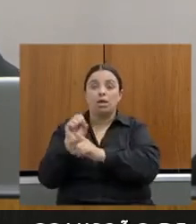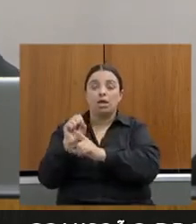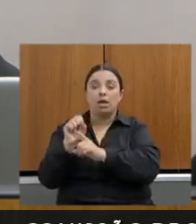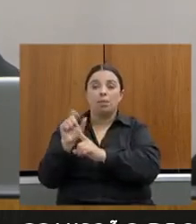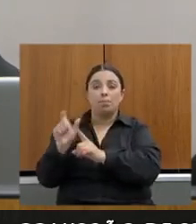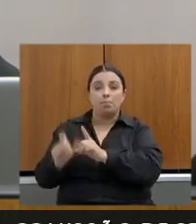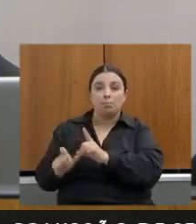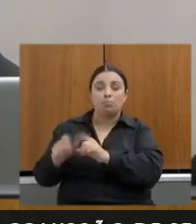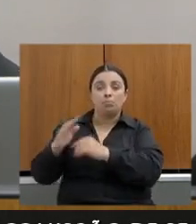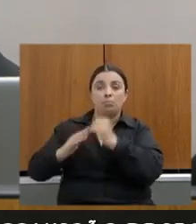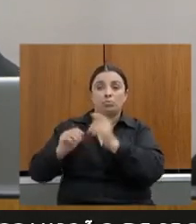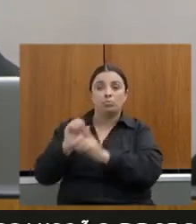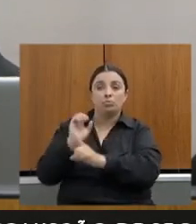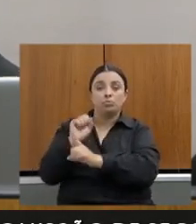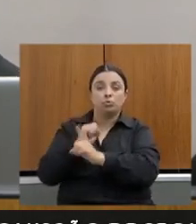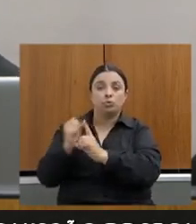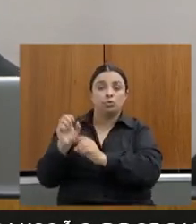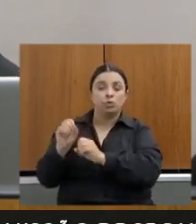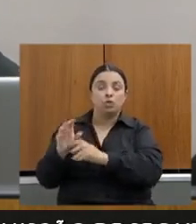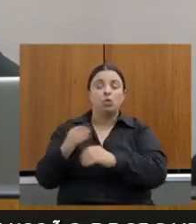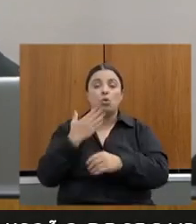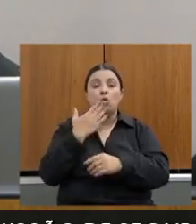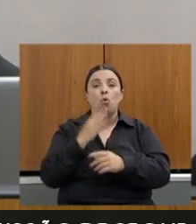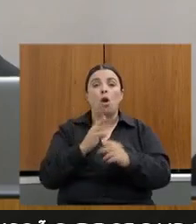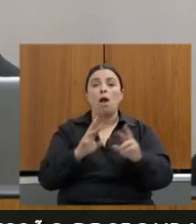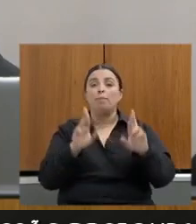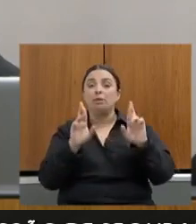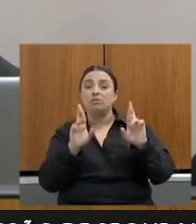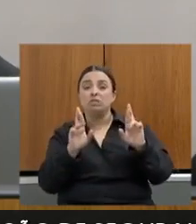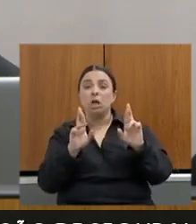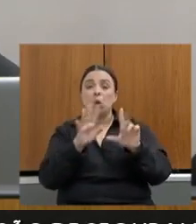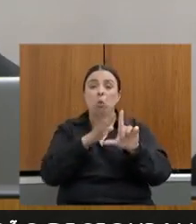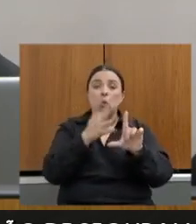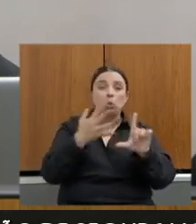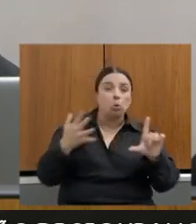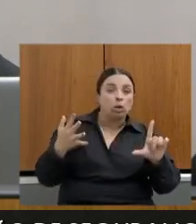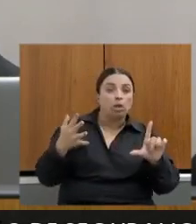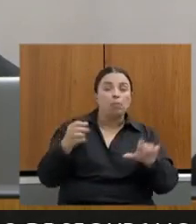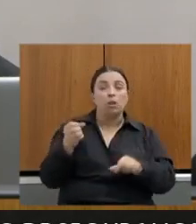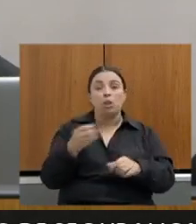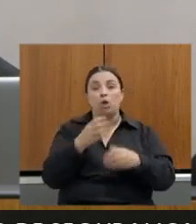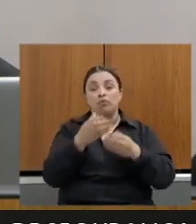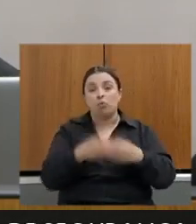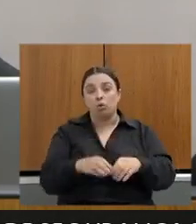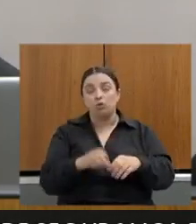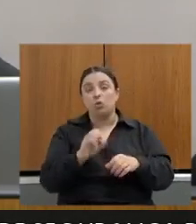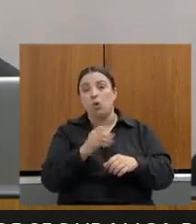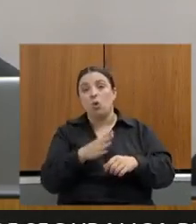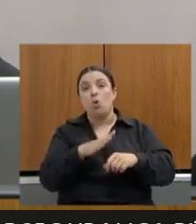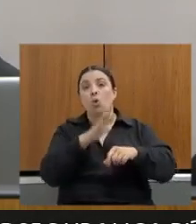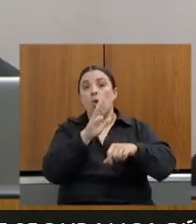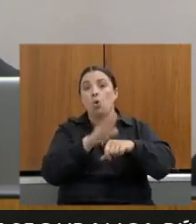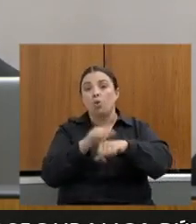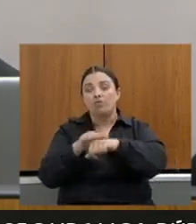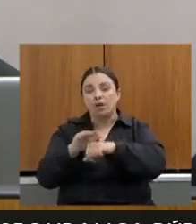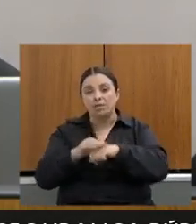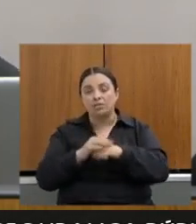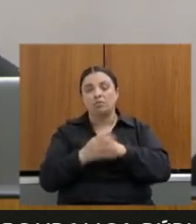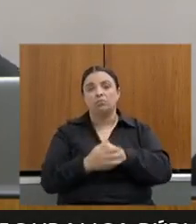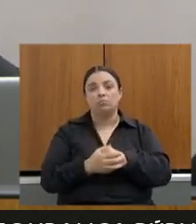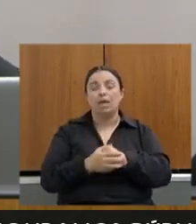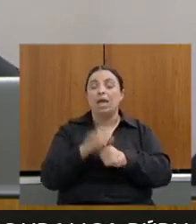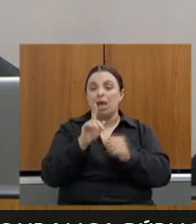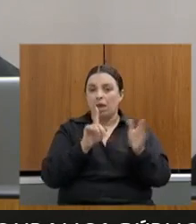o cronograma para novos concursos e ou convocação de excedentes essa é a primeira pergunta